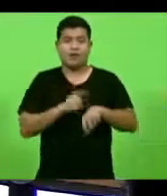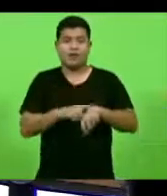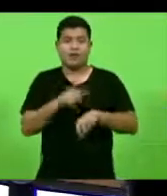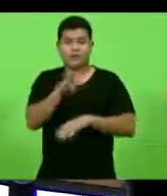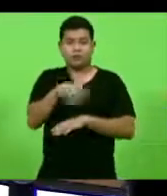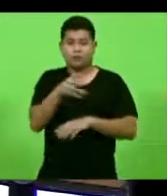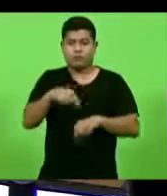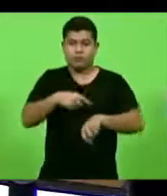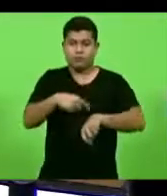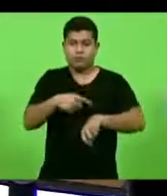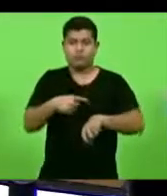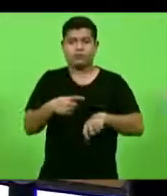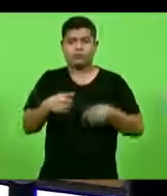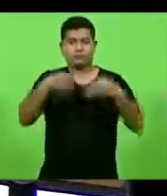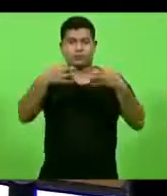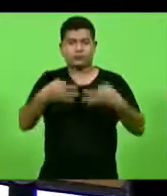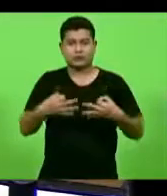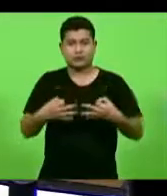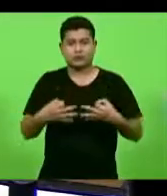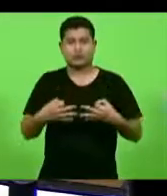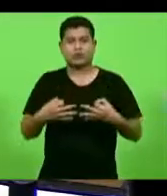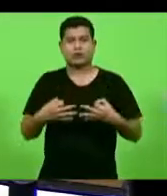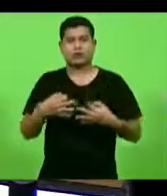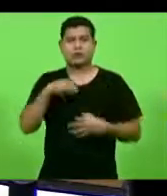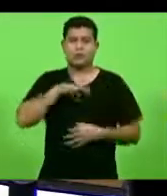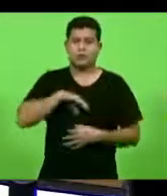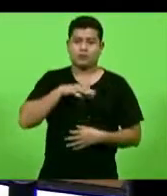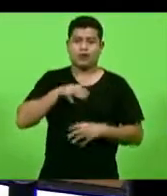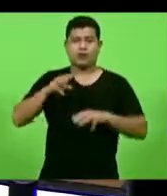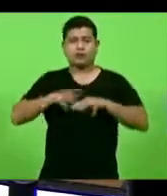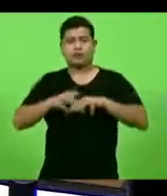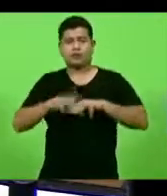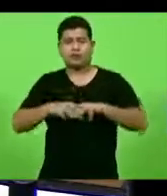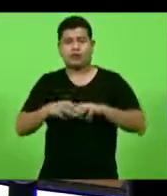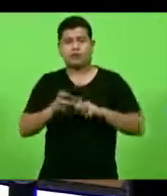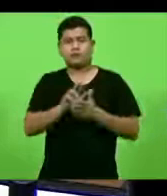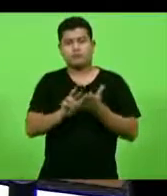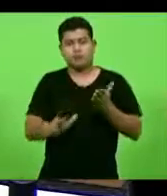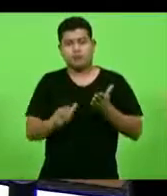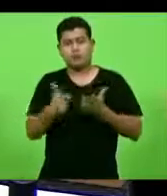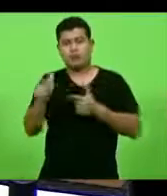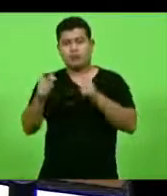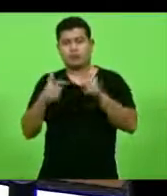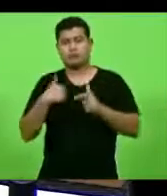português, na matemática, isso você carrega para o resto da vida. A Ana sabe, né?